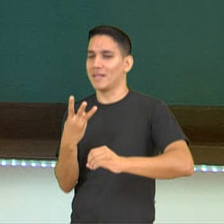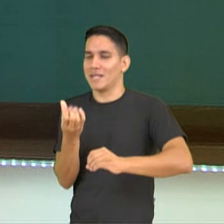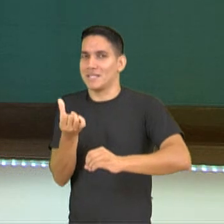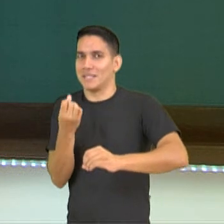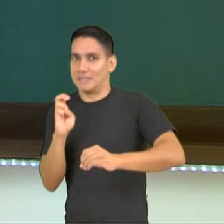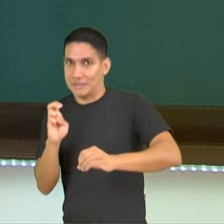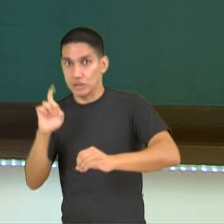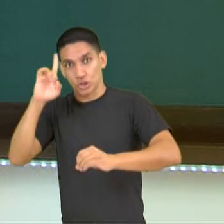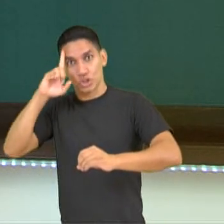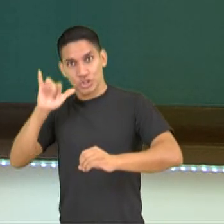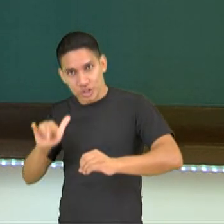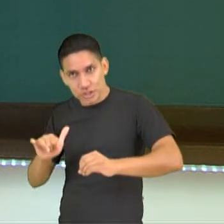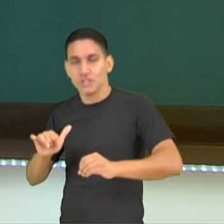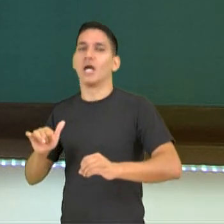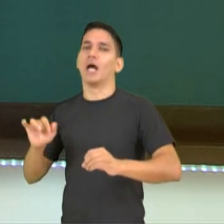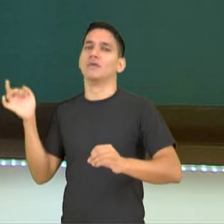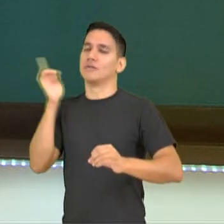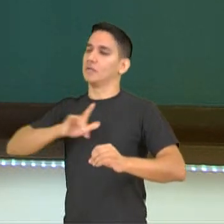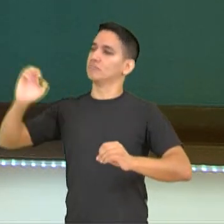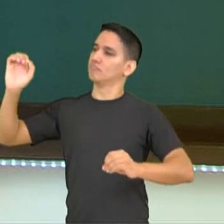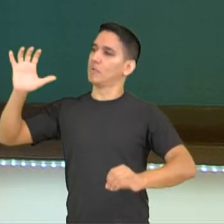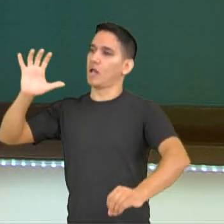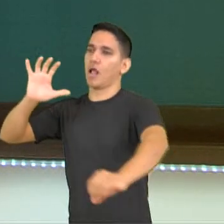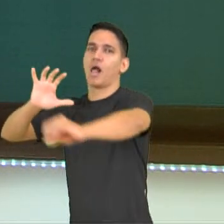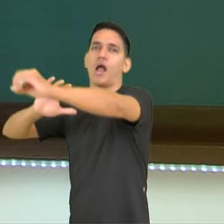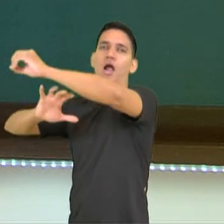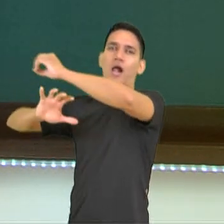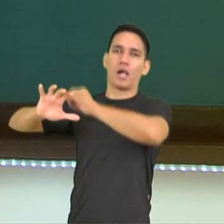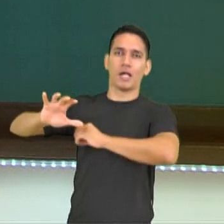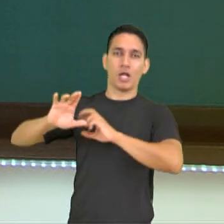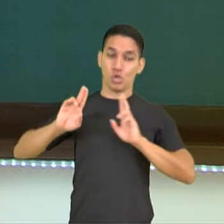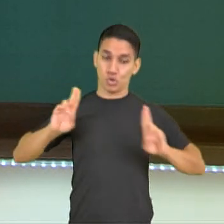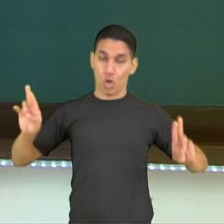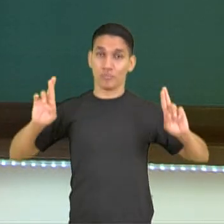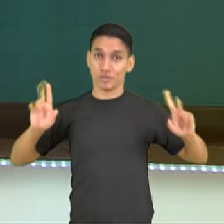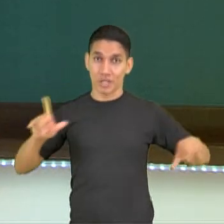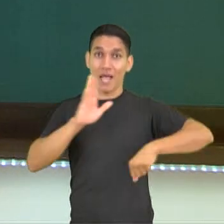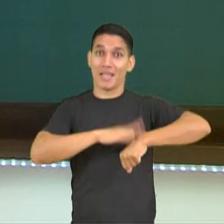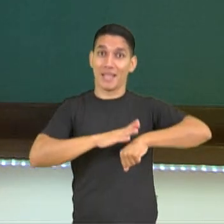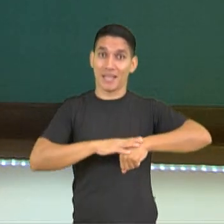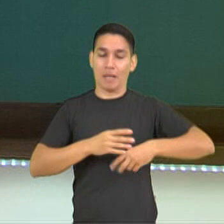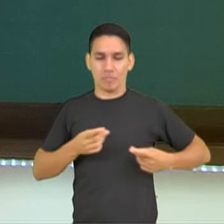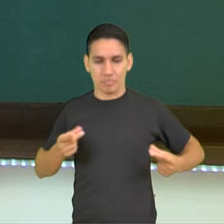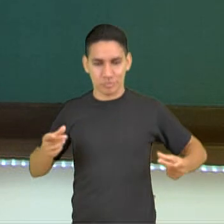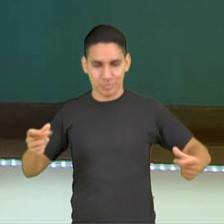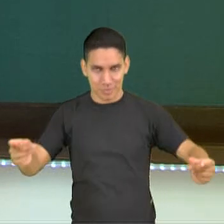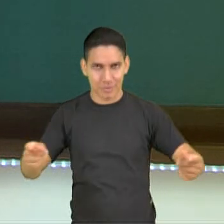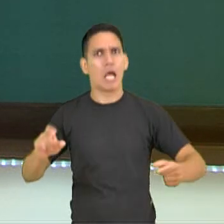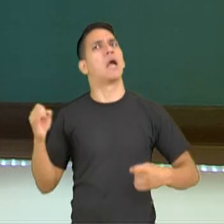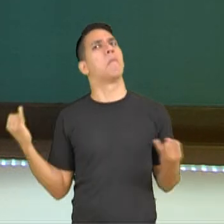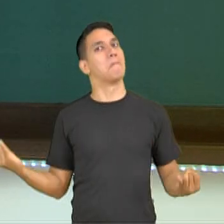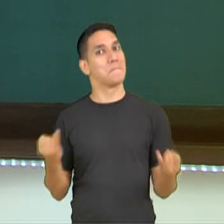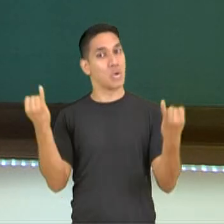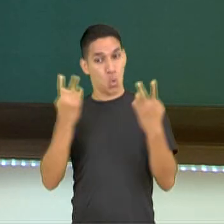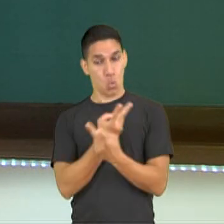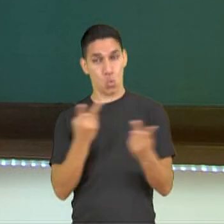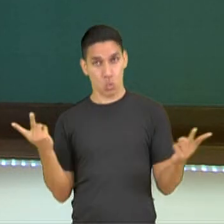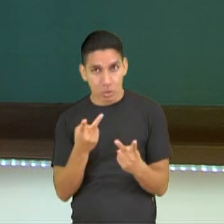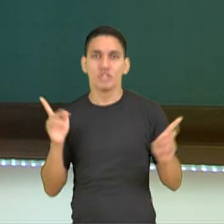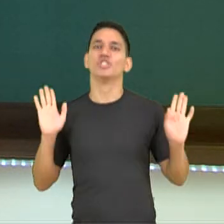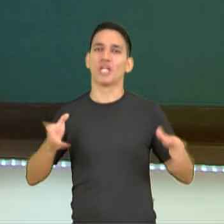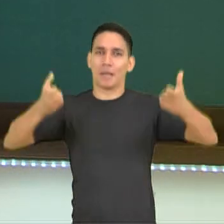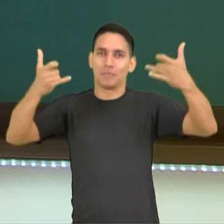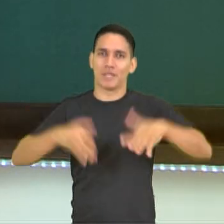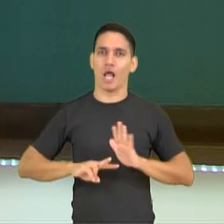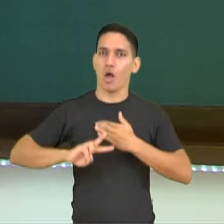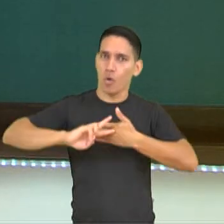do Sol, certo? Então, 2 movimentos importantíssimos, já falamos de algumas consequências deles